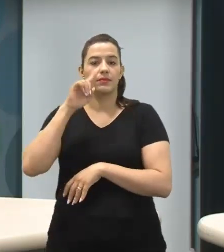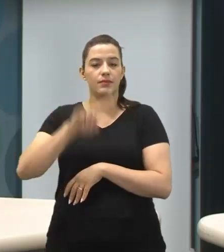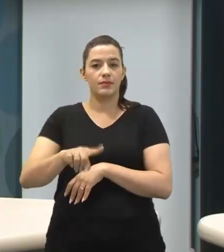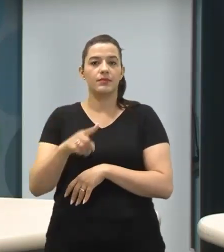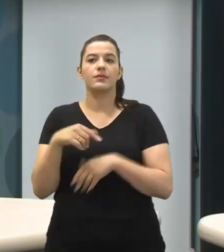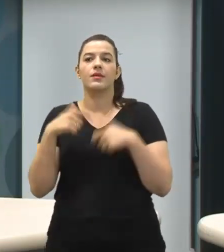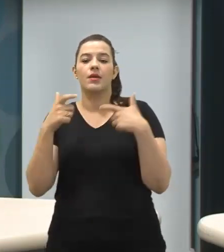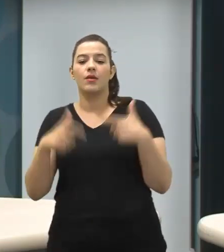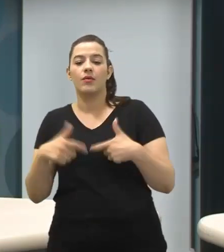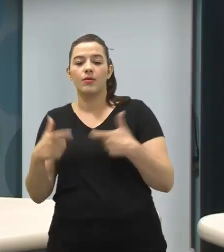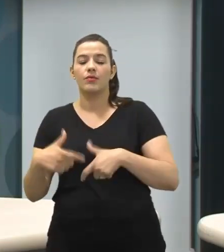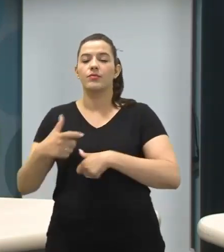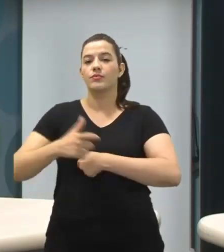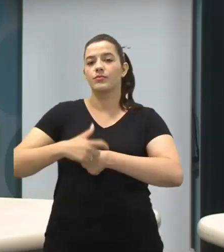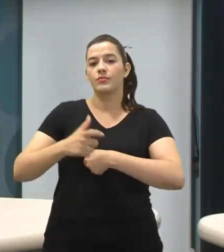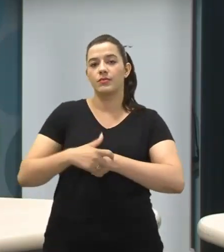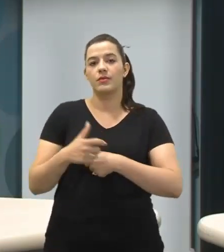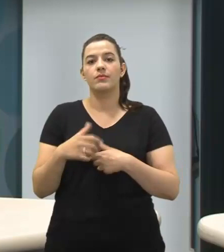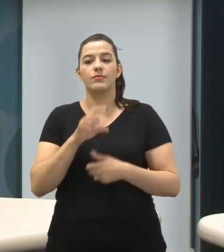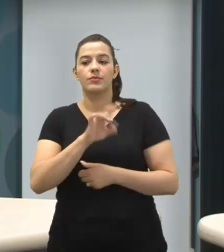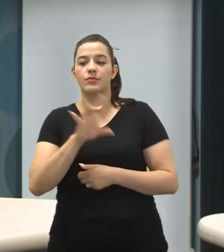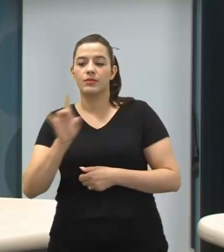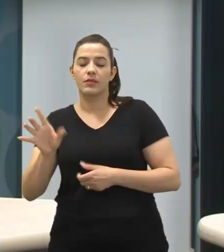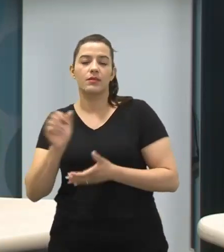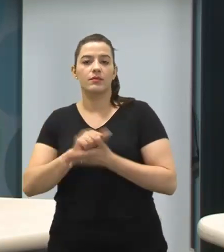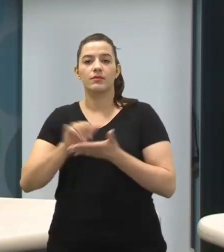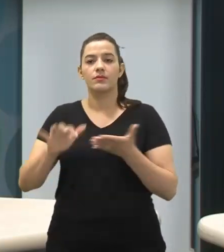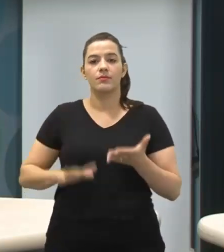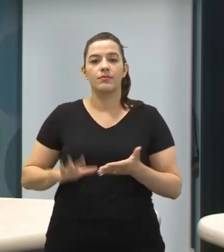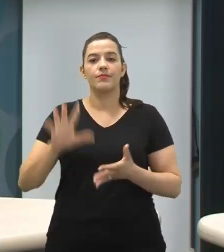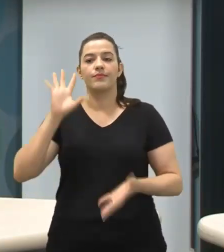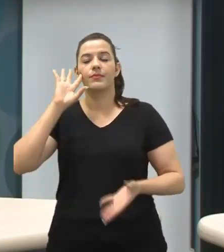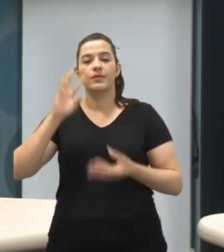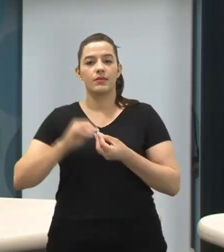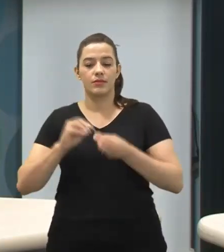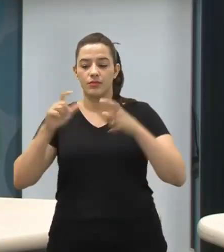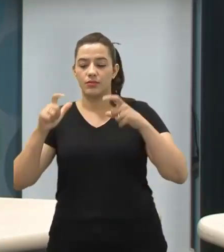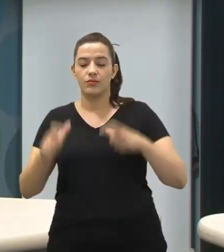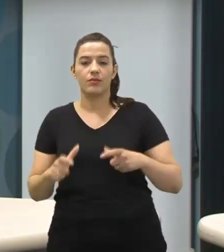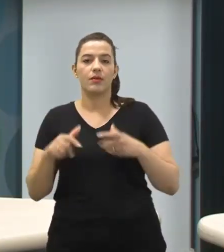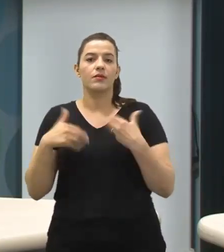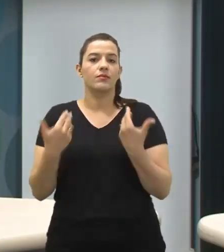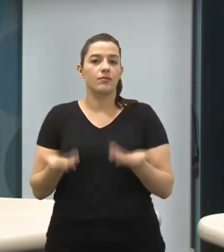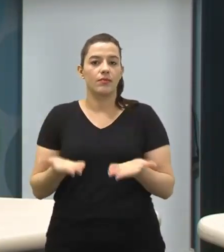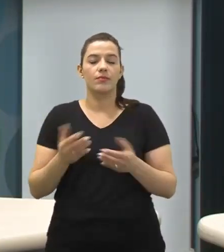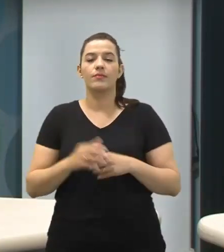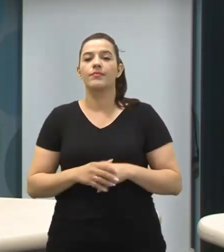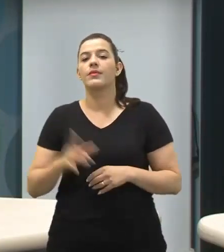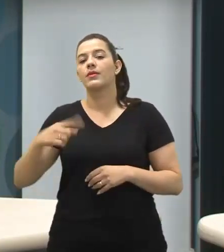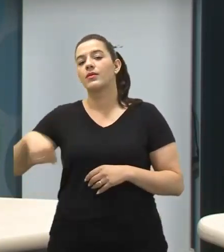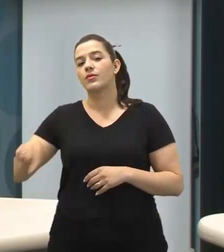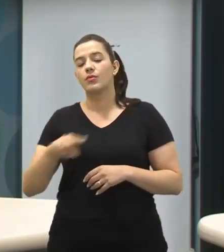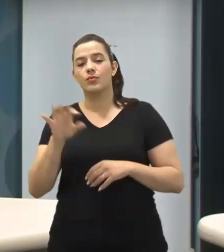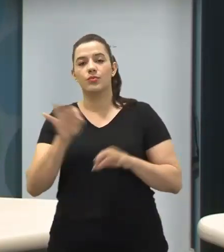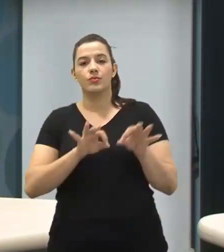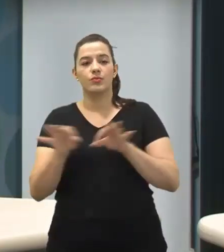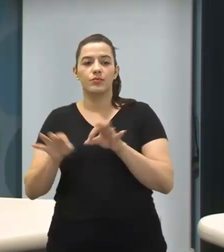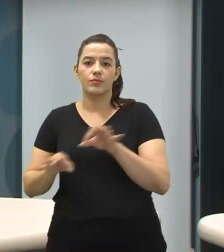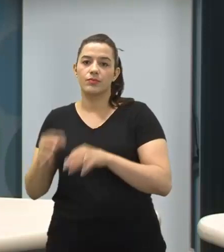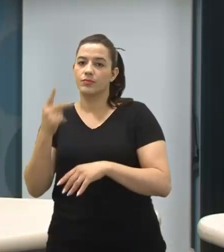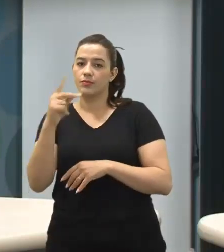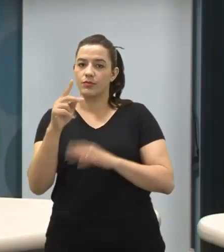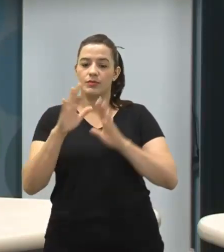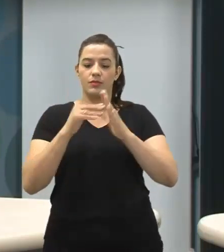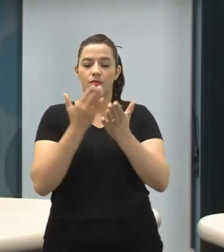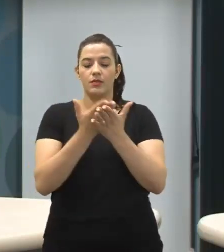onde o tempo de cada atividade a definição do local que faz parte aí da articulação que vocês